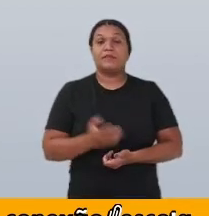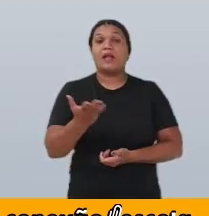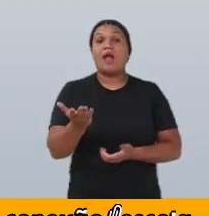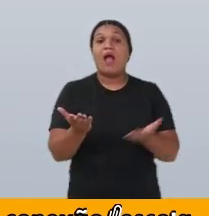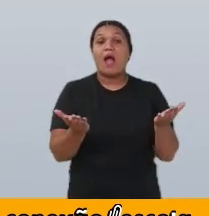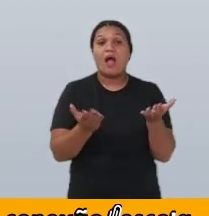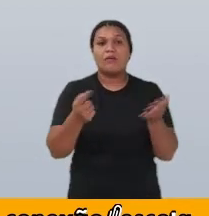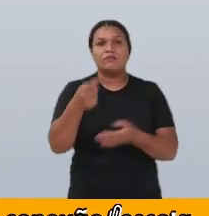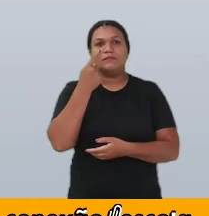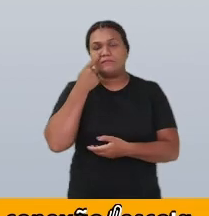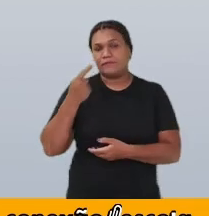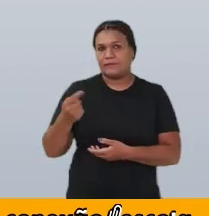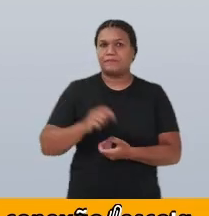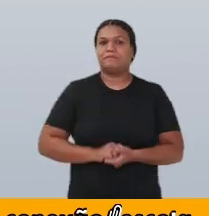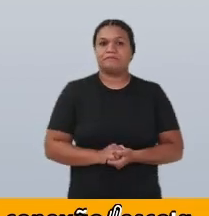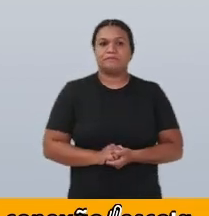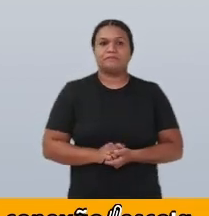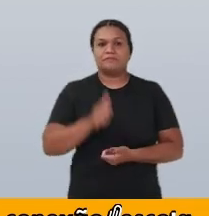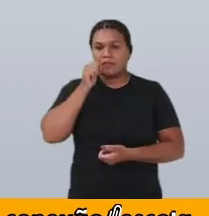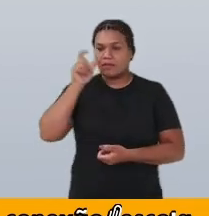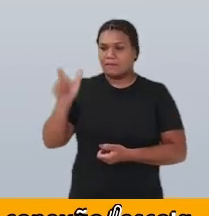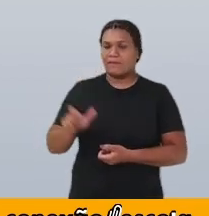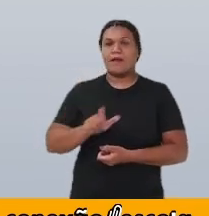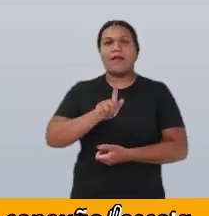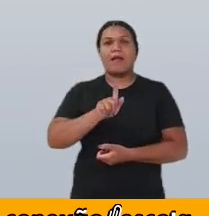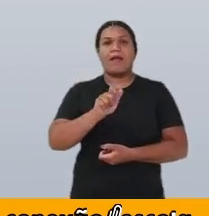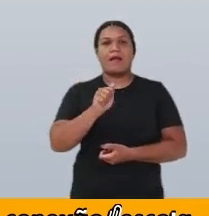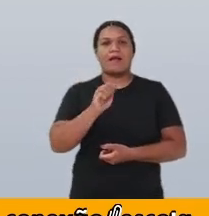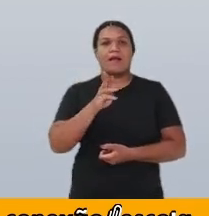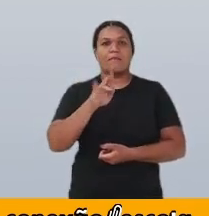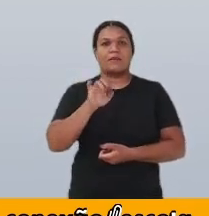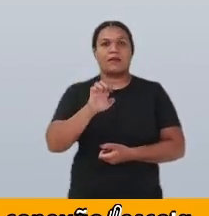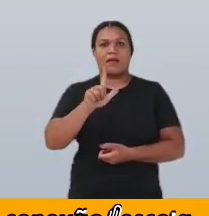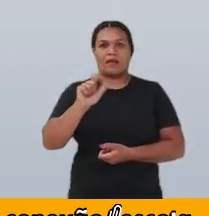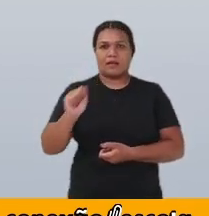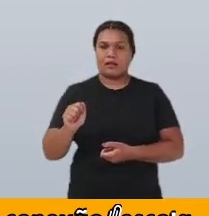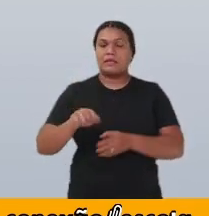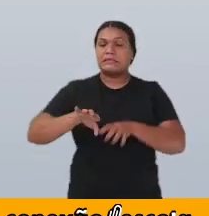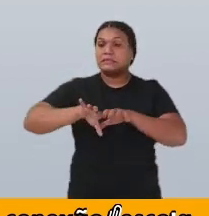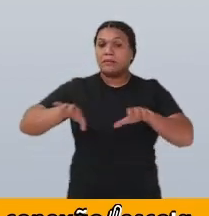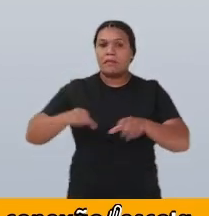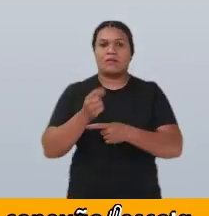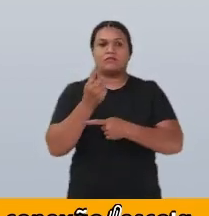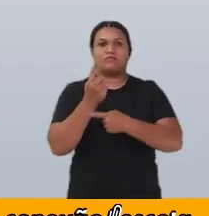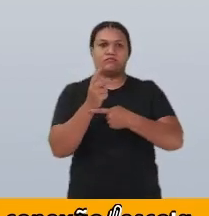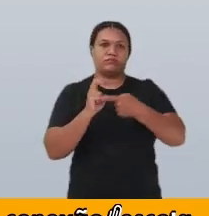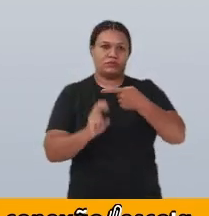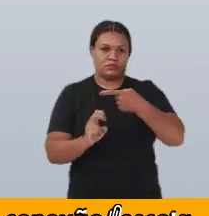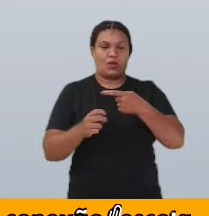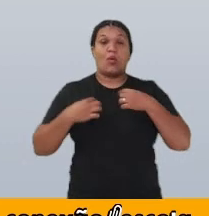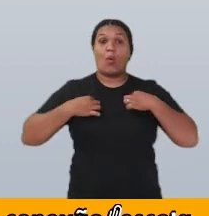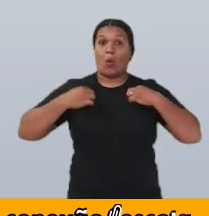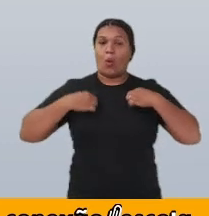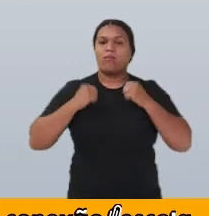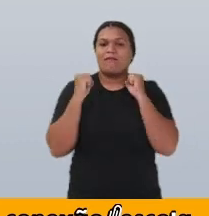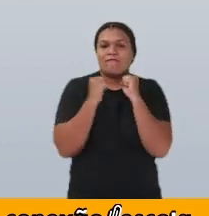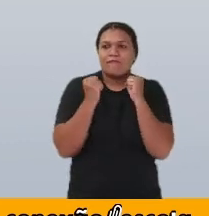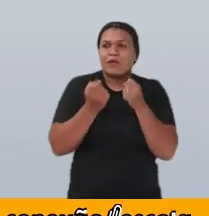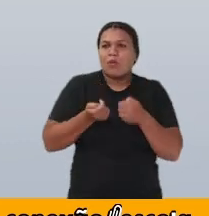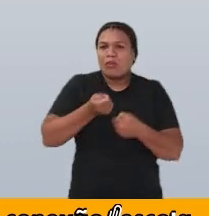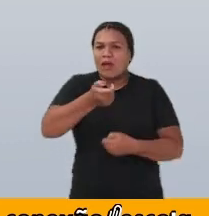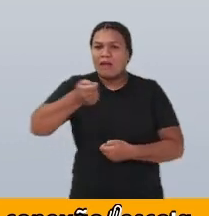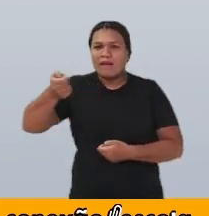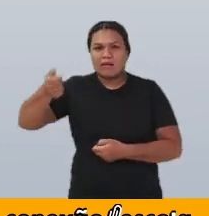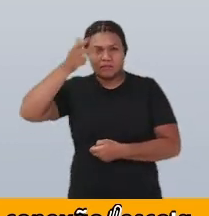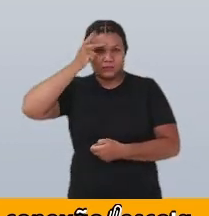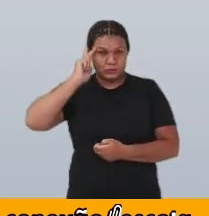Veja, Gabriela separou 1/5 das suas roupas de frio para doação. Ela doou a terça parte